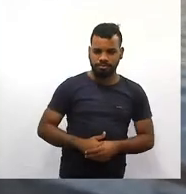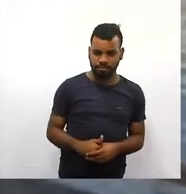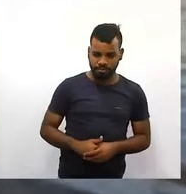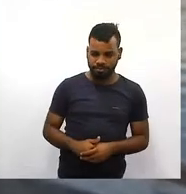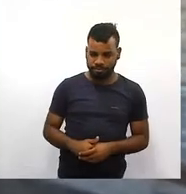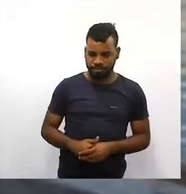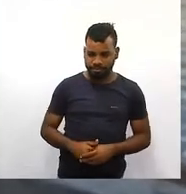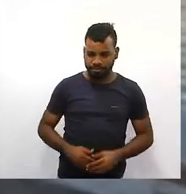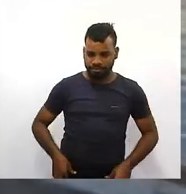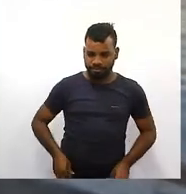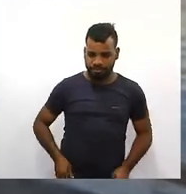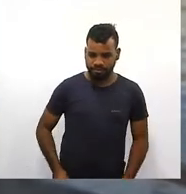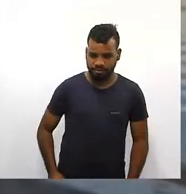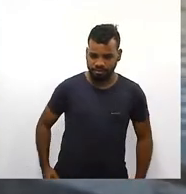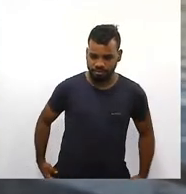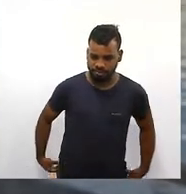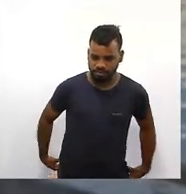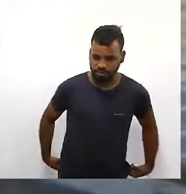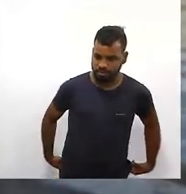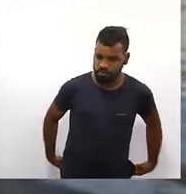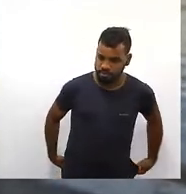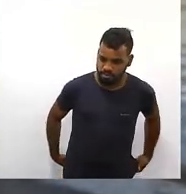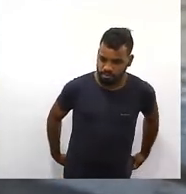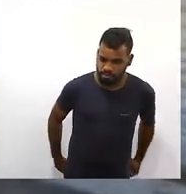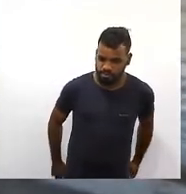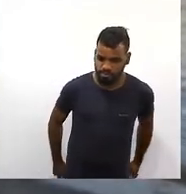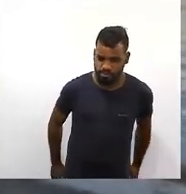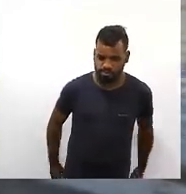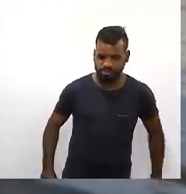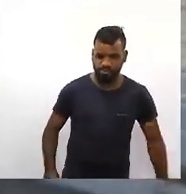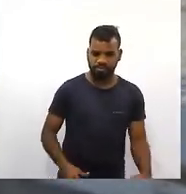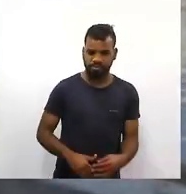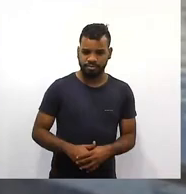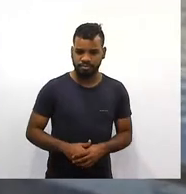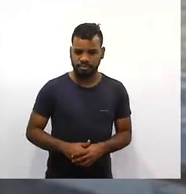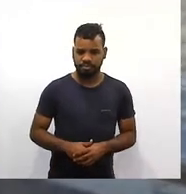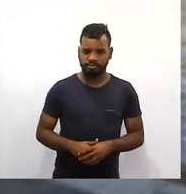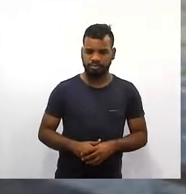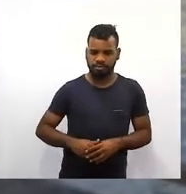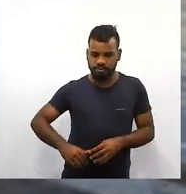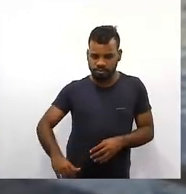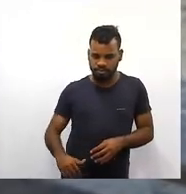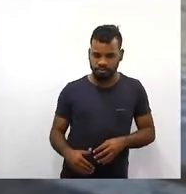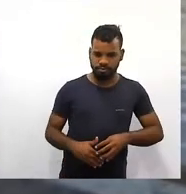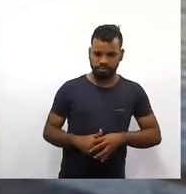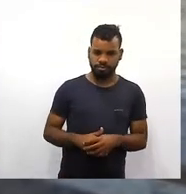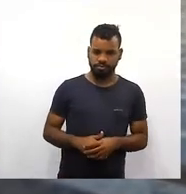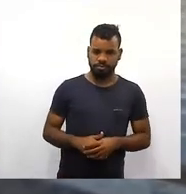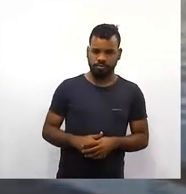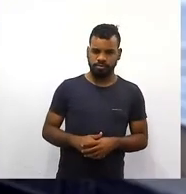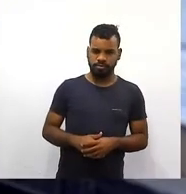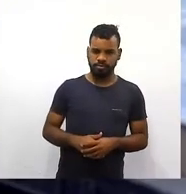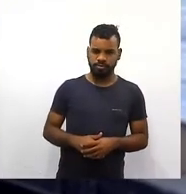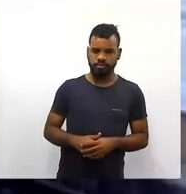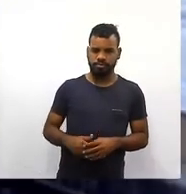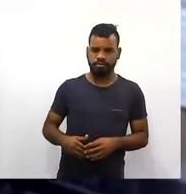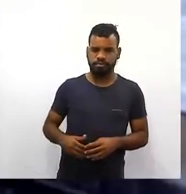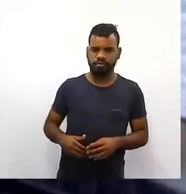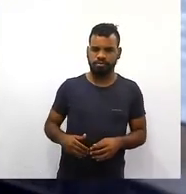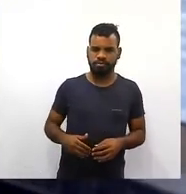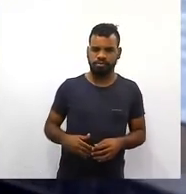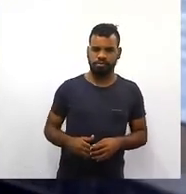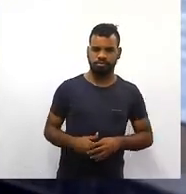pouquinho? Eu vou pedir para o Manuel girar um pouco com a câmera para a gente ver um outro fragmento de Morte e Vida Severina. Vamos lá. Esse